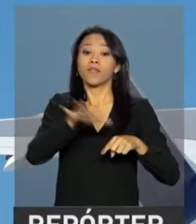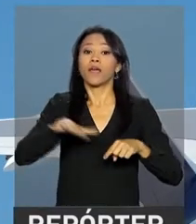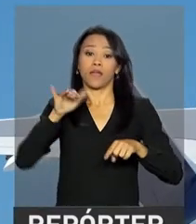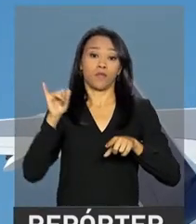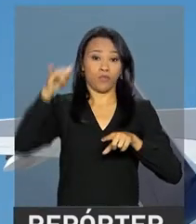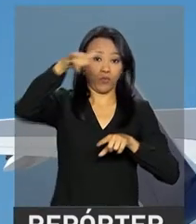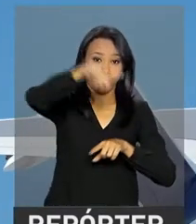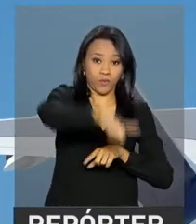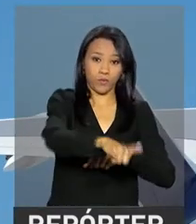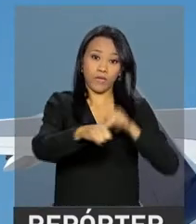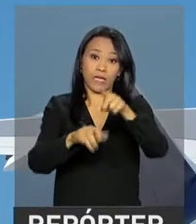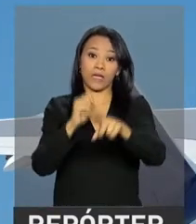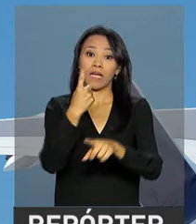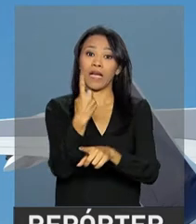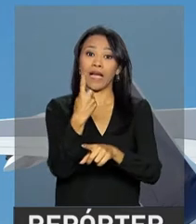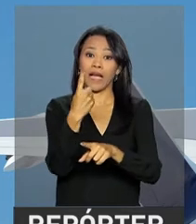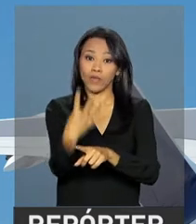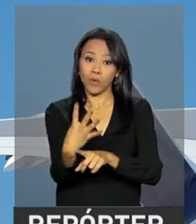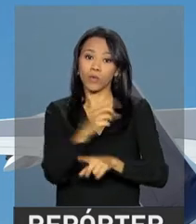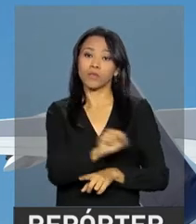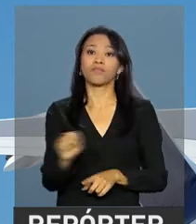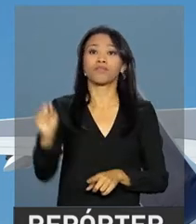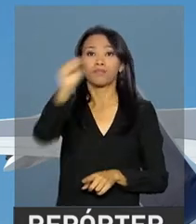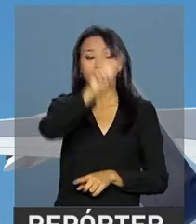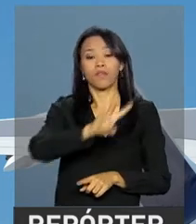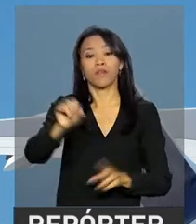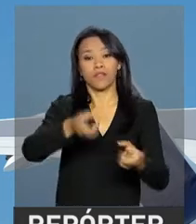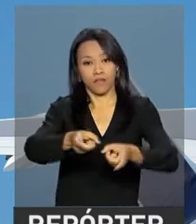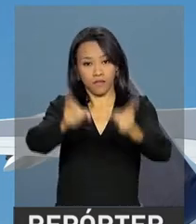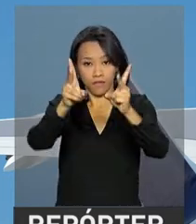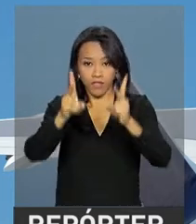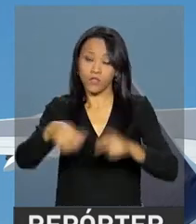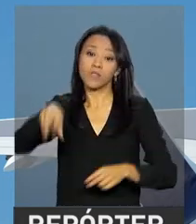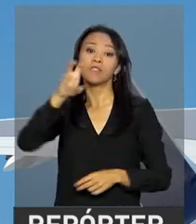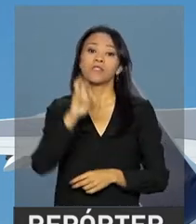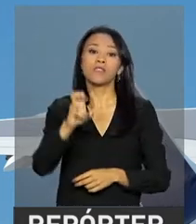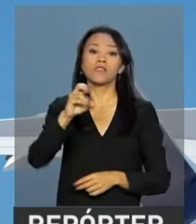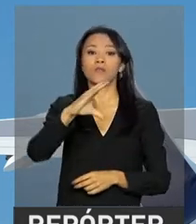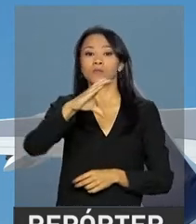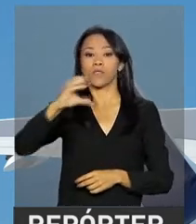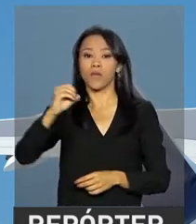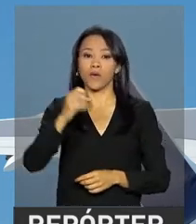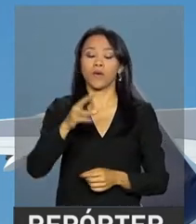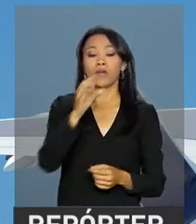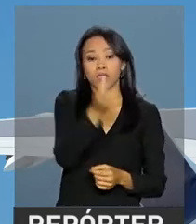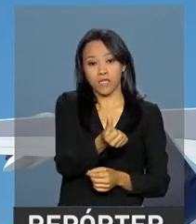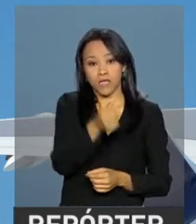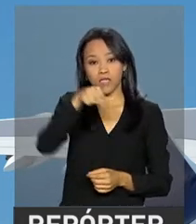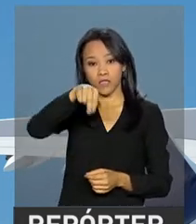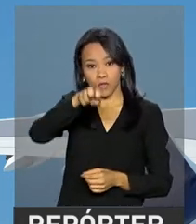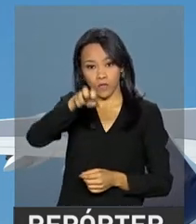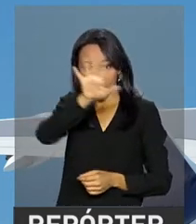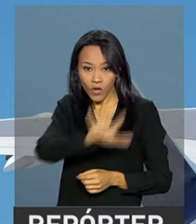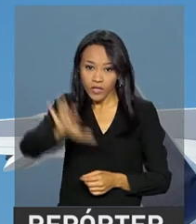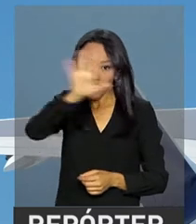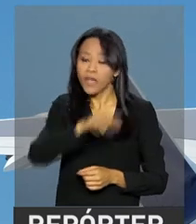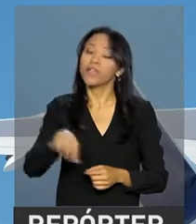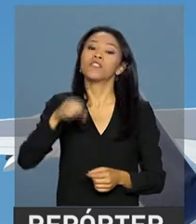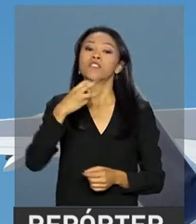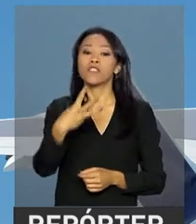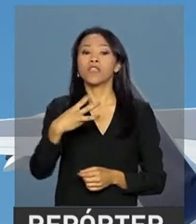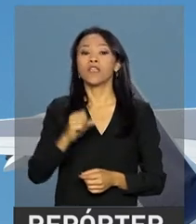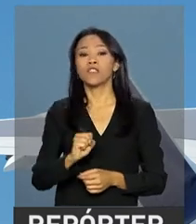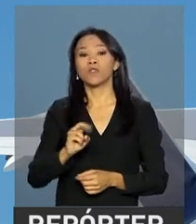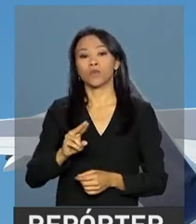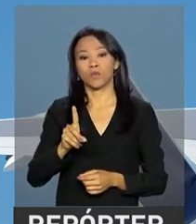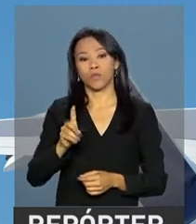aeroportos vão ser privatizados 5 no centro-oeste 6 no nordeste e três no sudeste incluindo